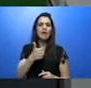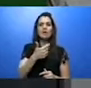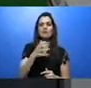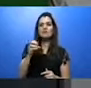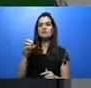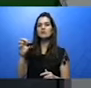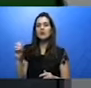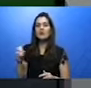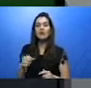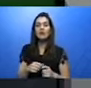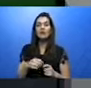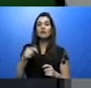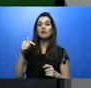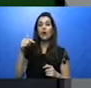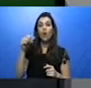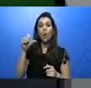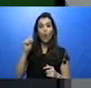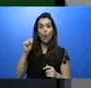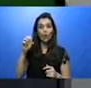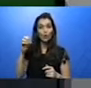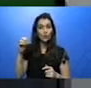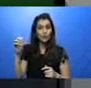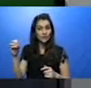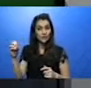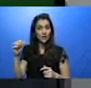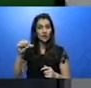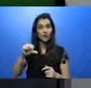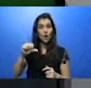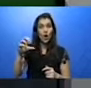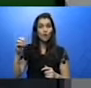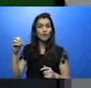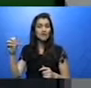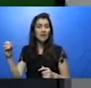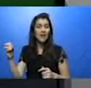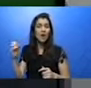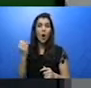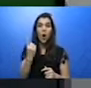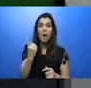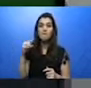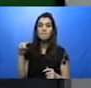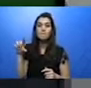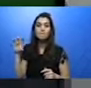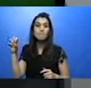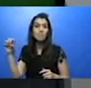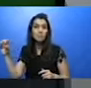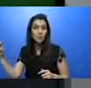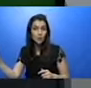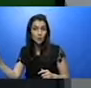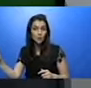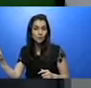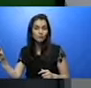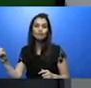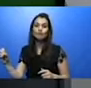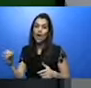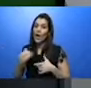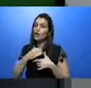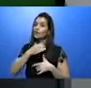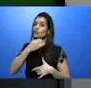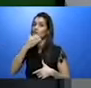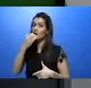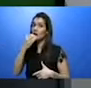700, depois teria 800, 900, 1.000. Ou seja, a girafa